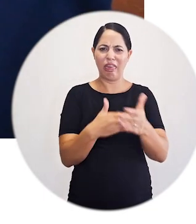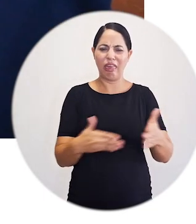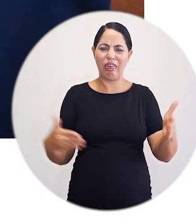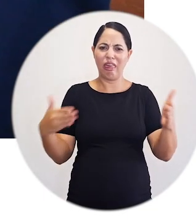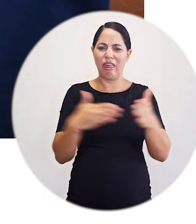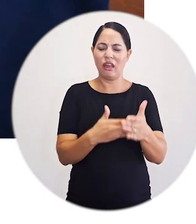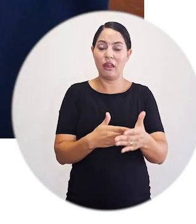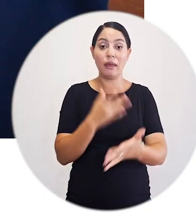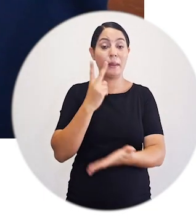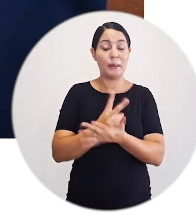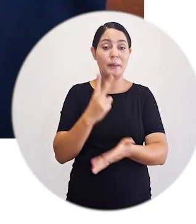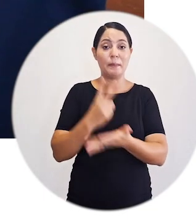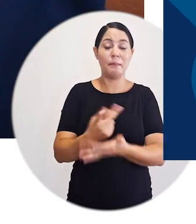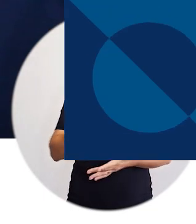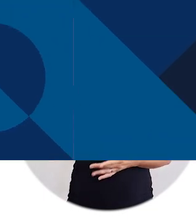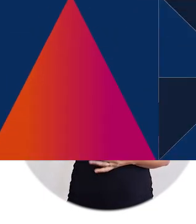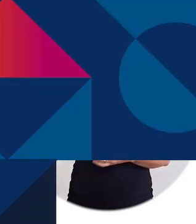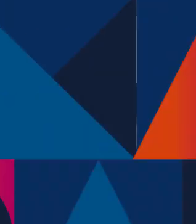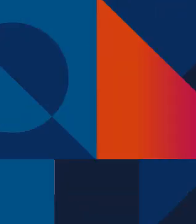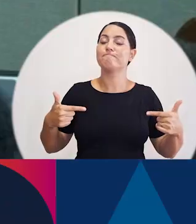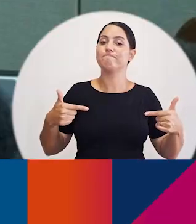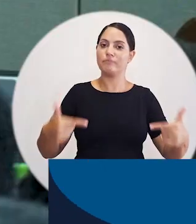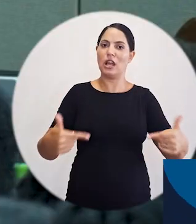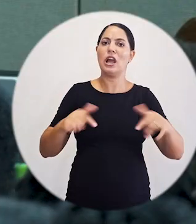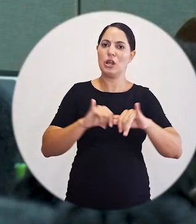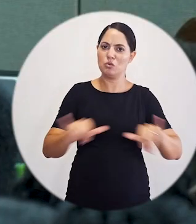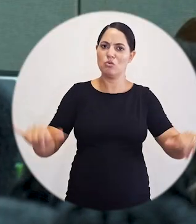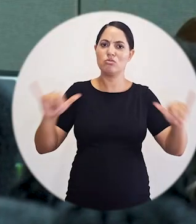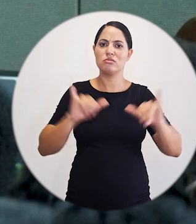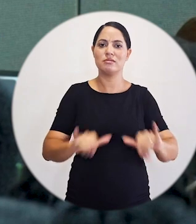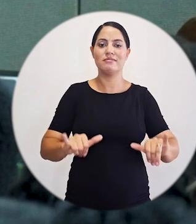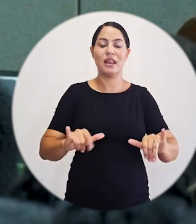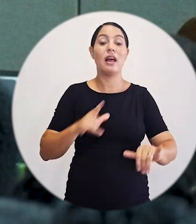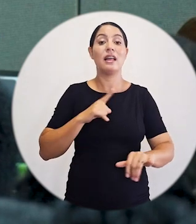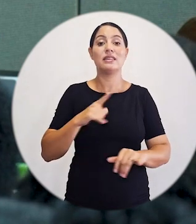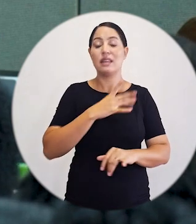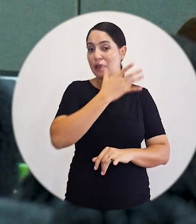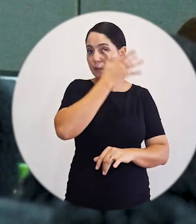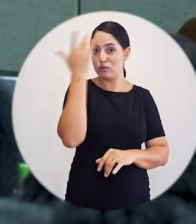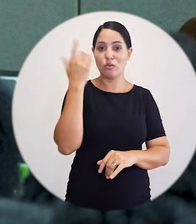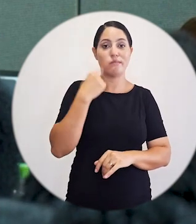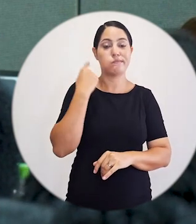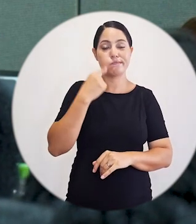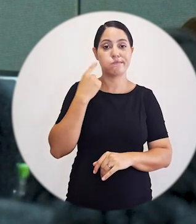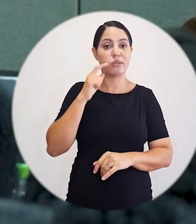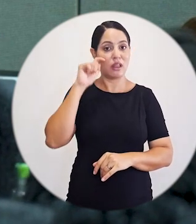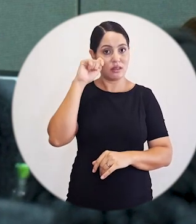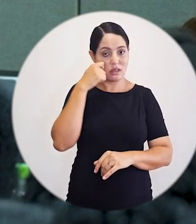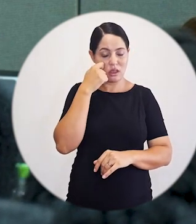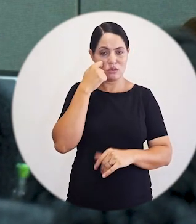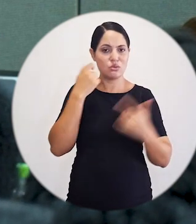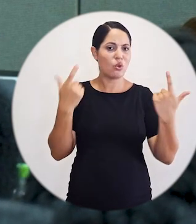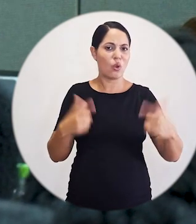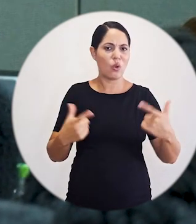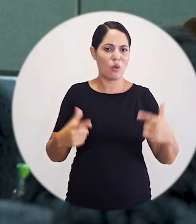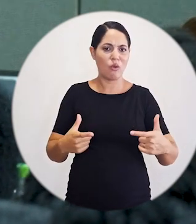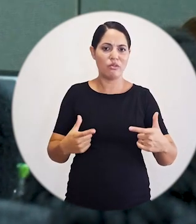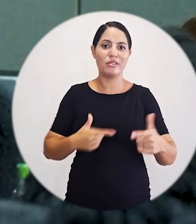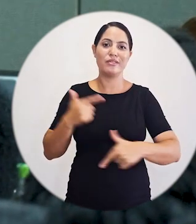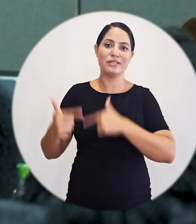existem, apesar das ações afirmativas. Além disso, o estudo mostrou que muitos advogados